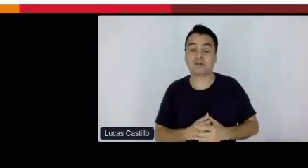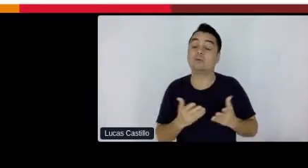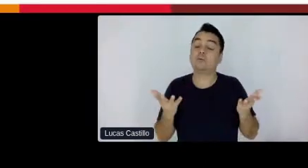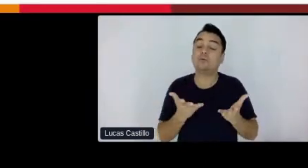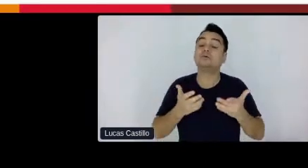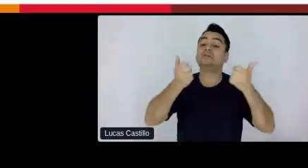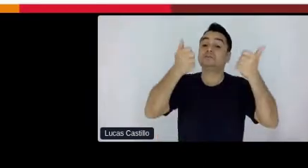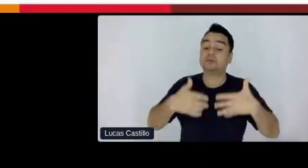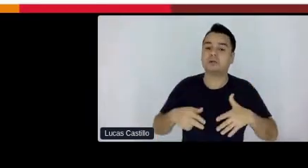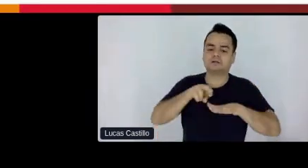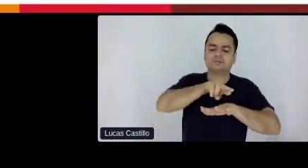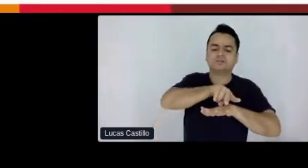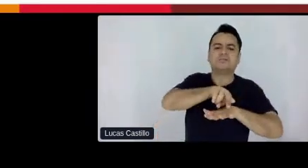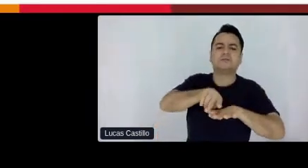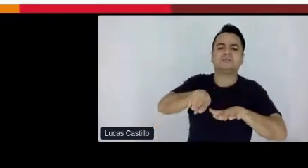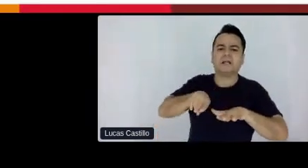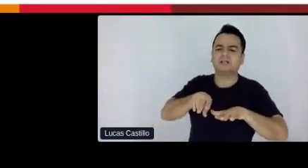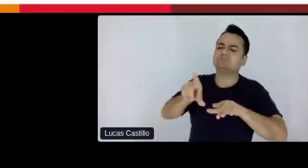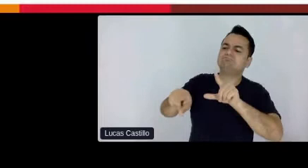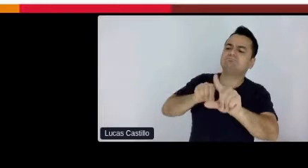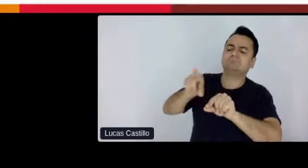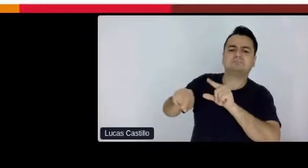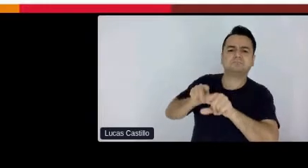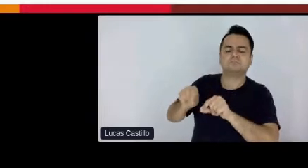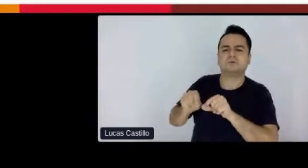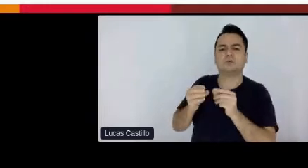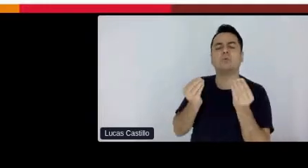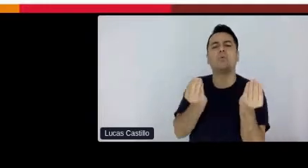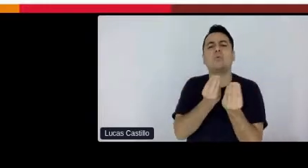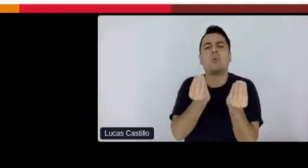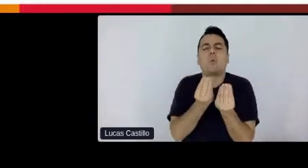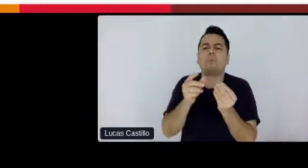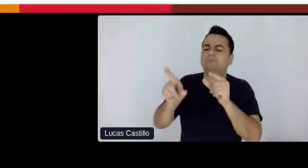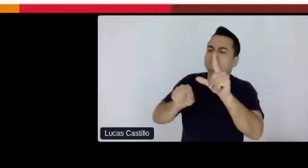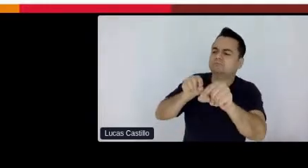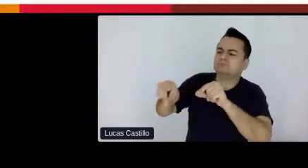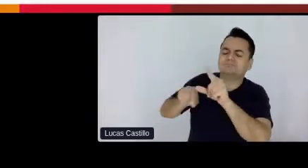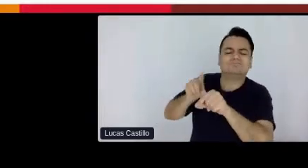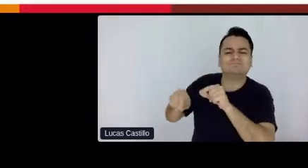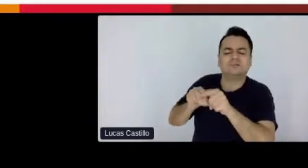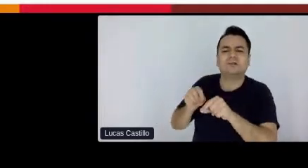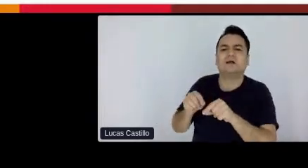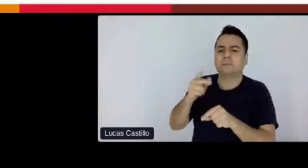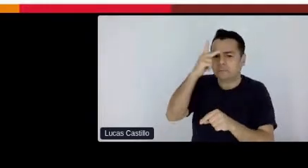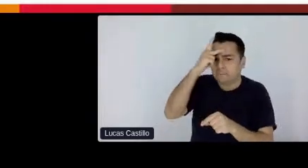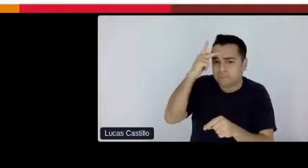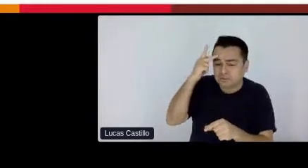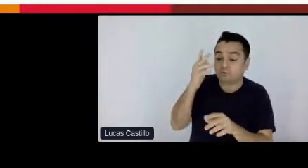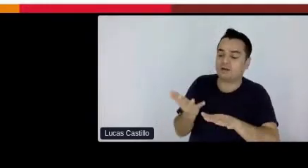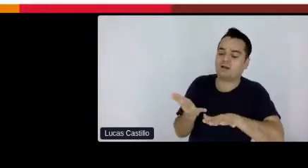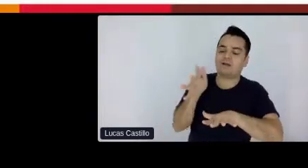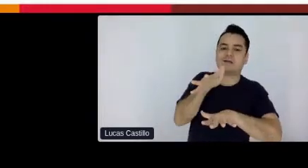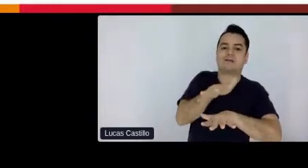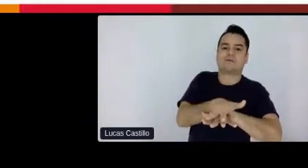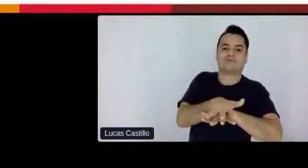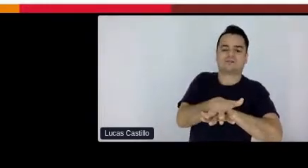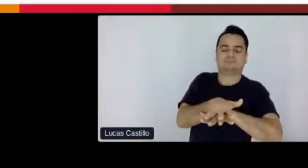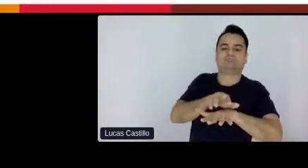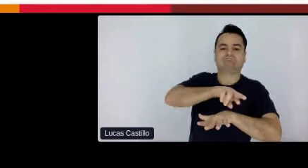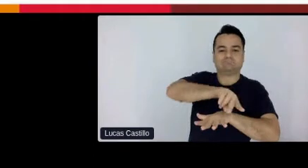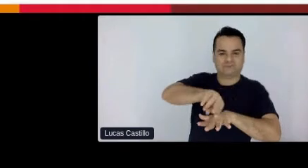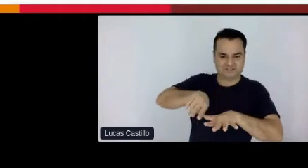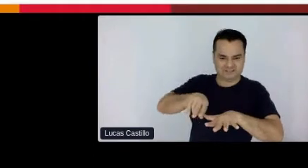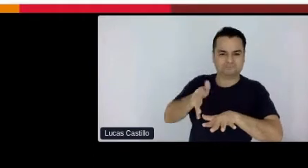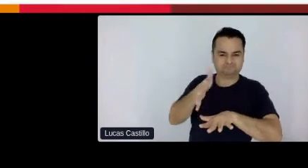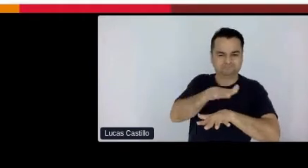sobre o assunto diversidade e recrutamento, como conduzir processos seletivos mais inclusivos.